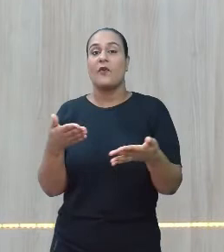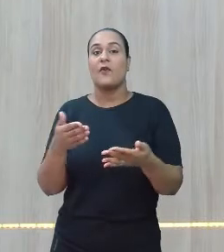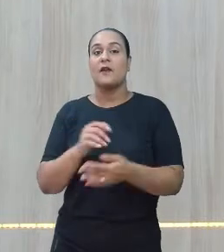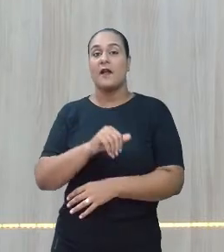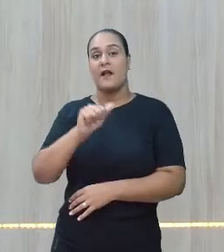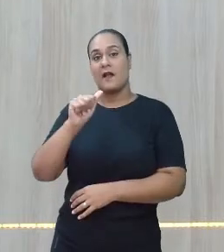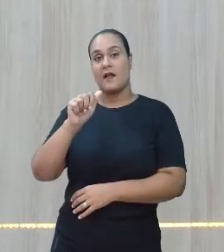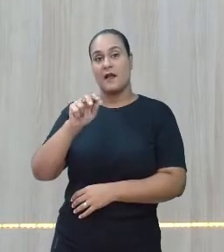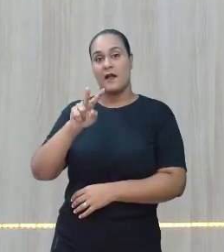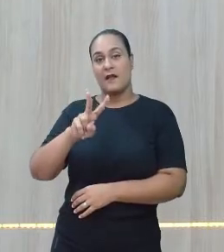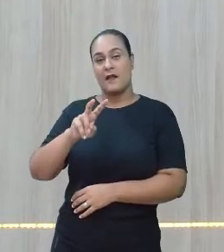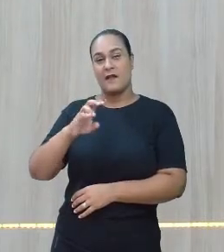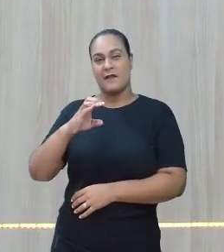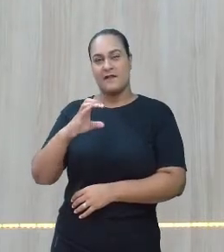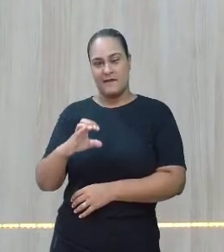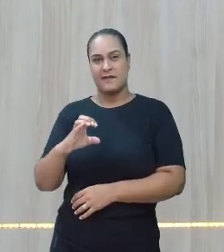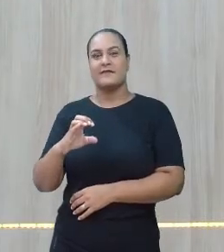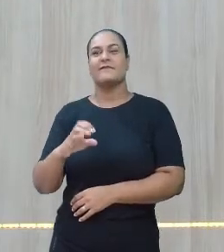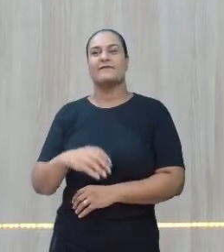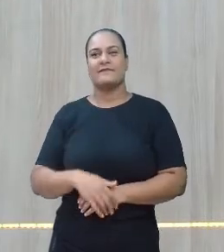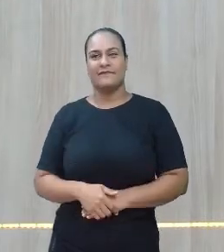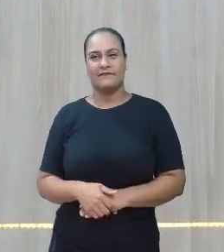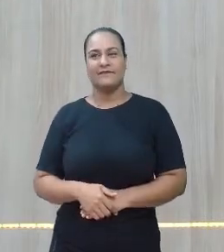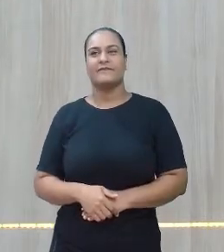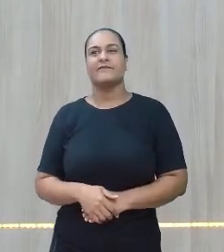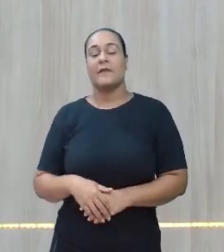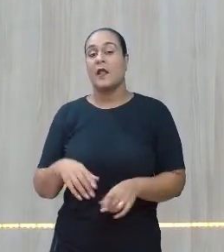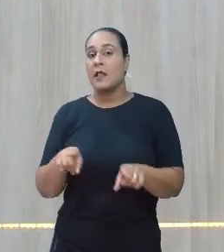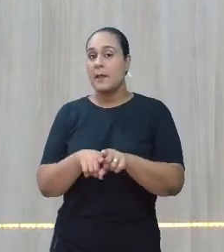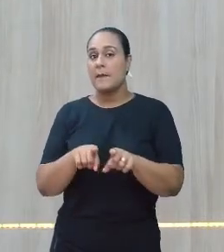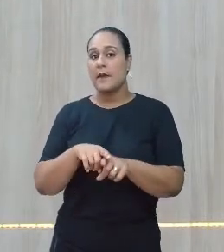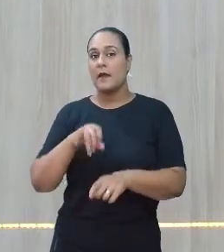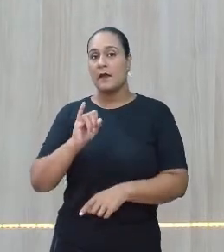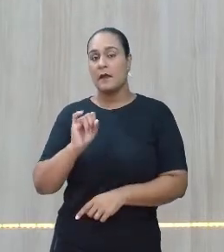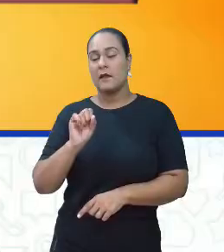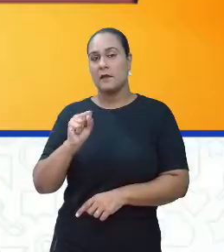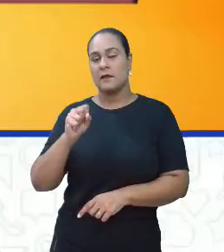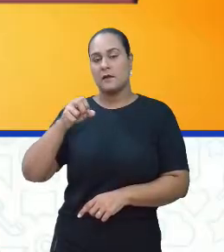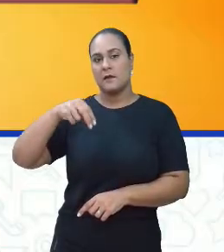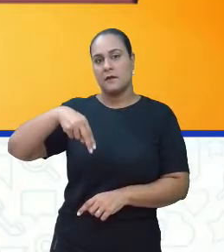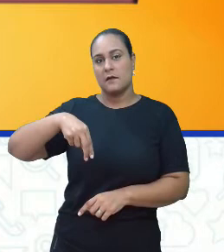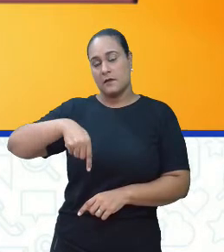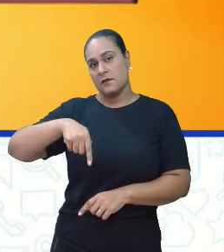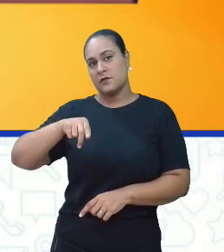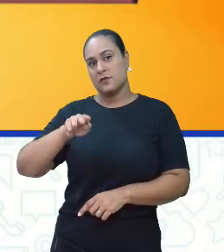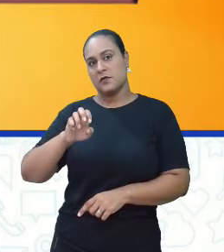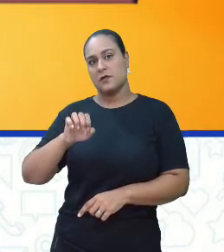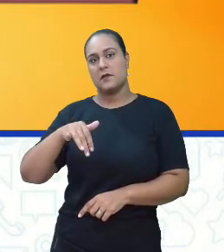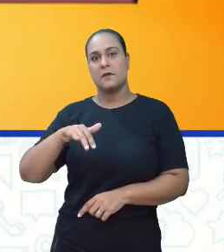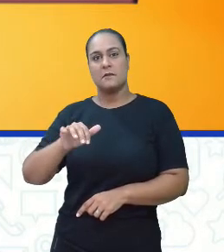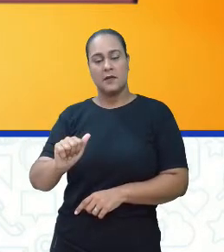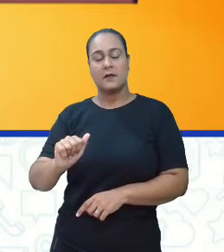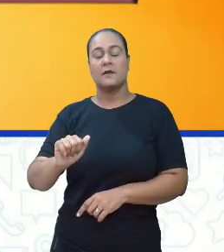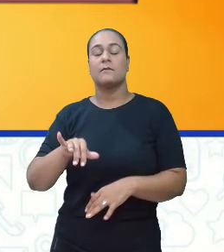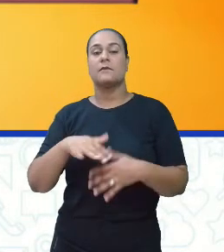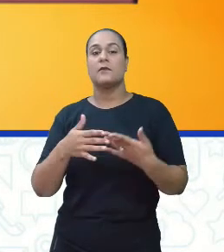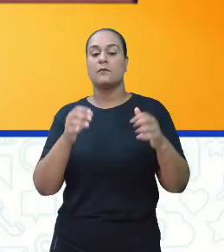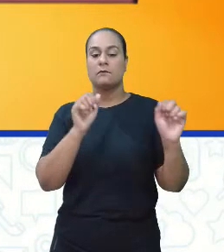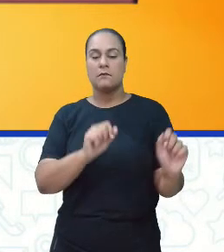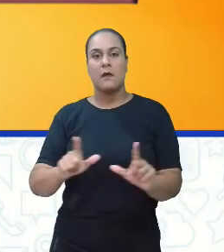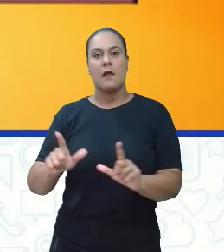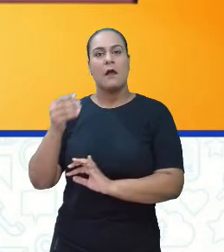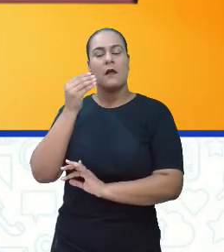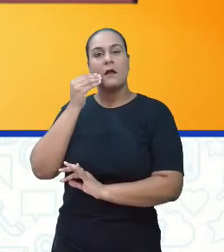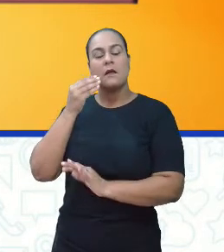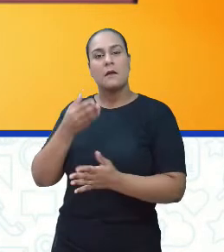AVC, acidente vascular cerebral, também chamado de isquemia. E aí, nesse slide, pessoal, eu tento mostrar para